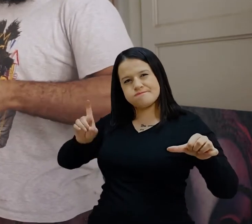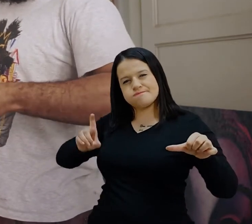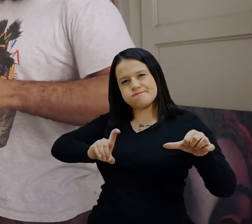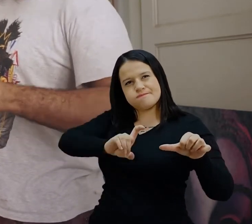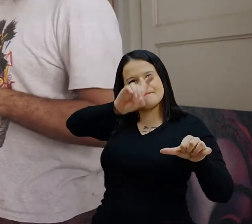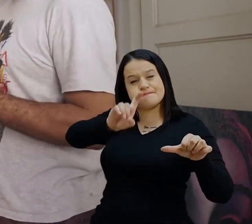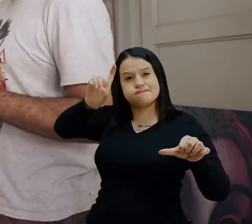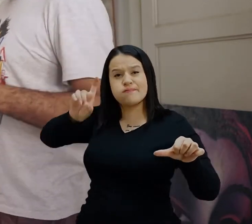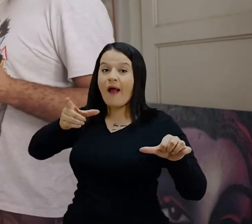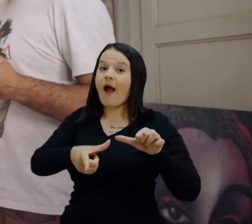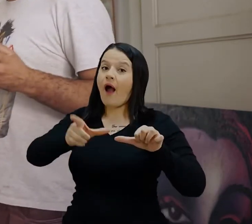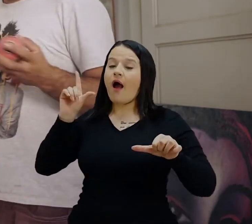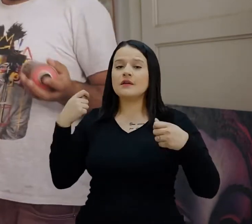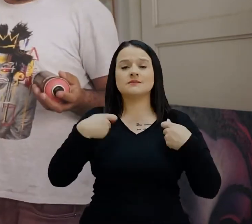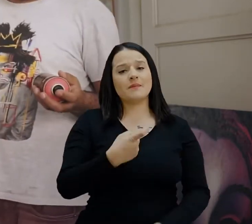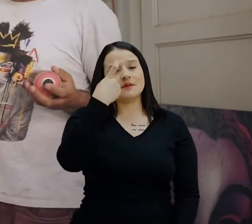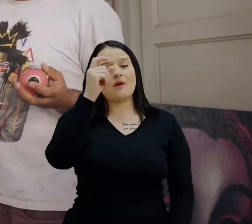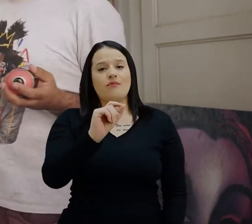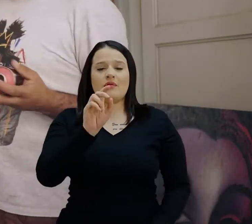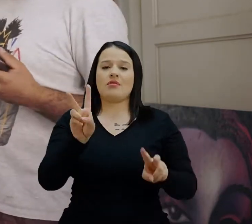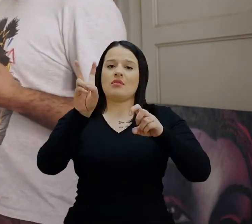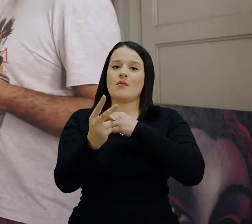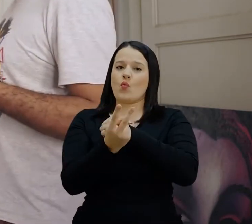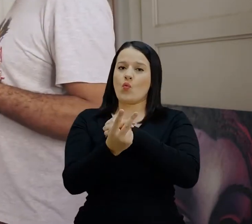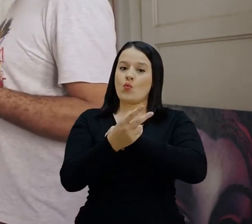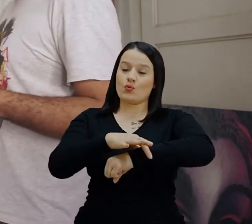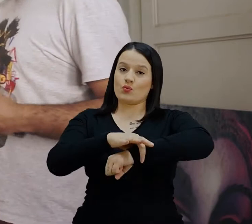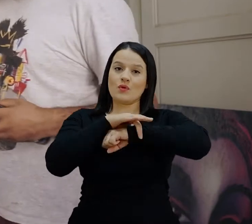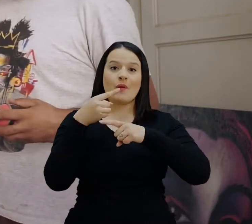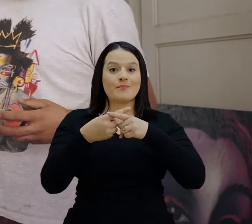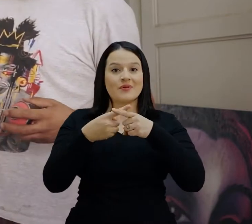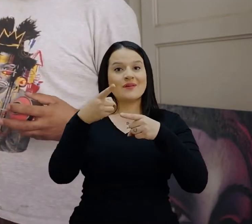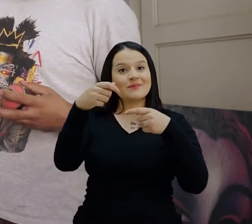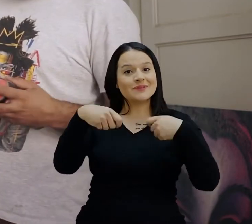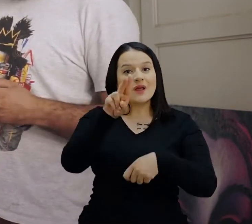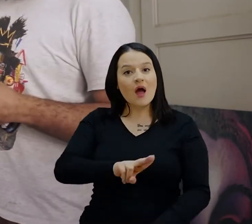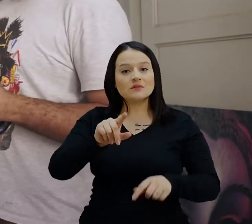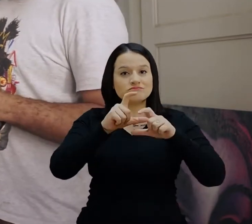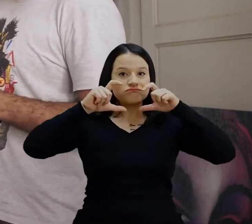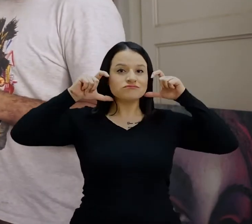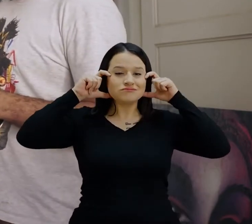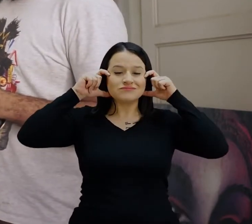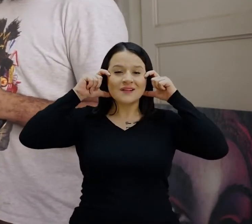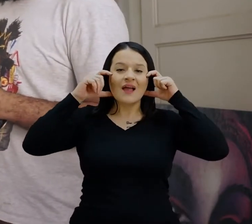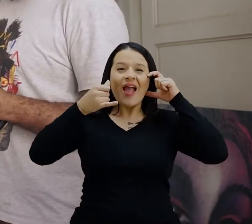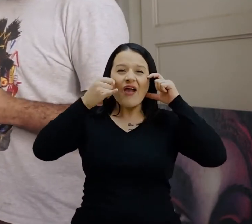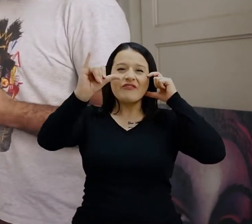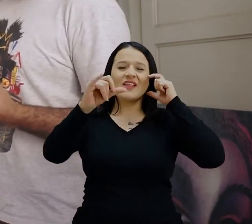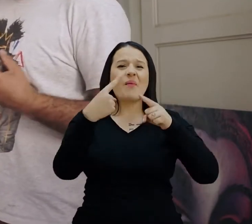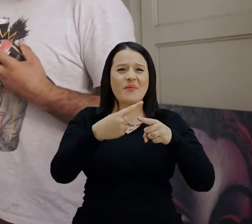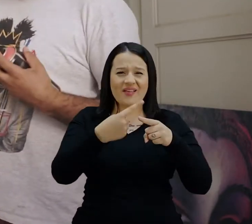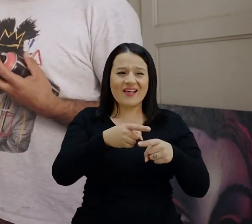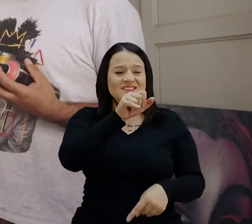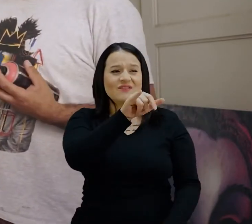de utilizar, é você pensar na sua segurança, assim. Uma delas é a máscara, que antes de você pintar, você